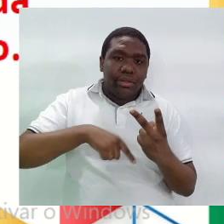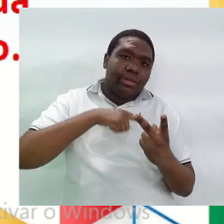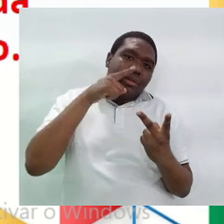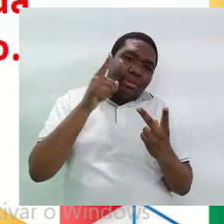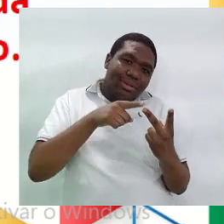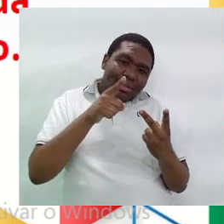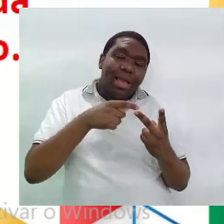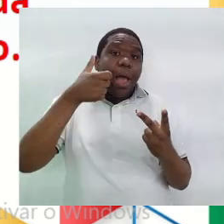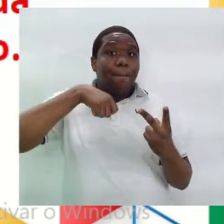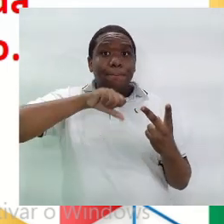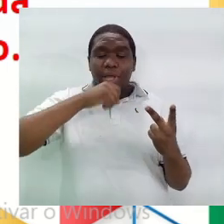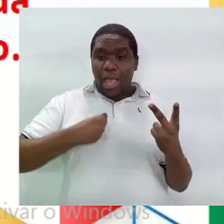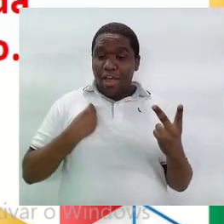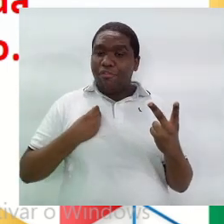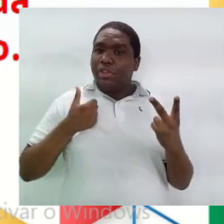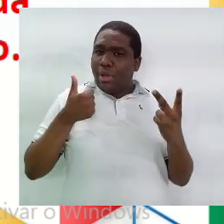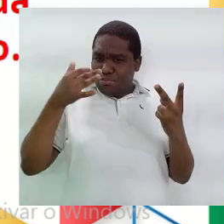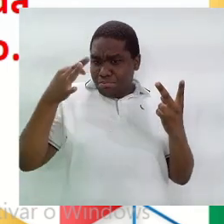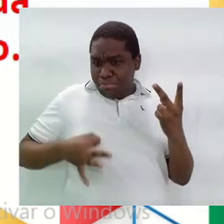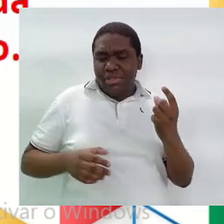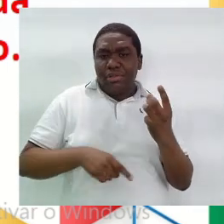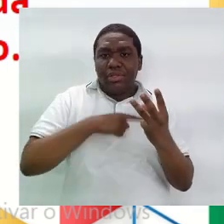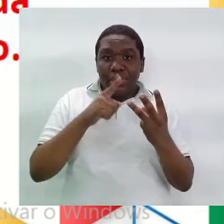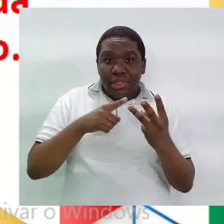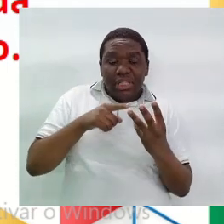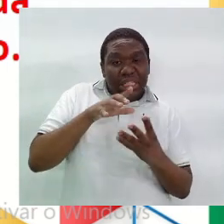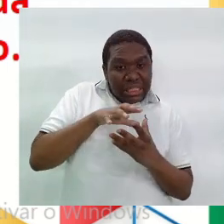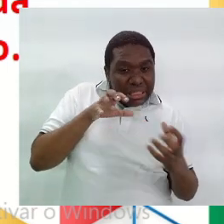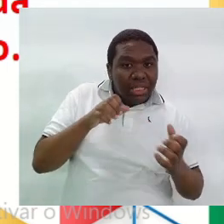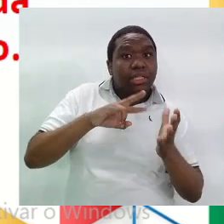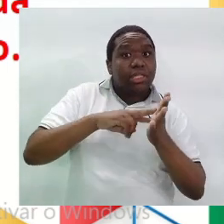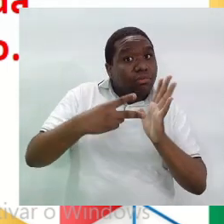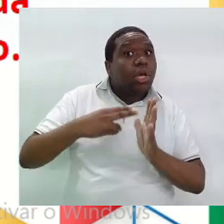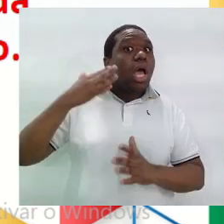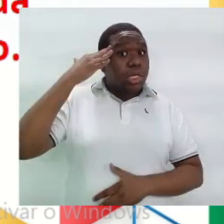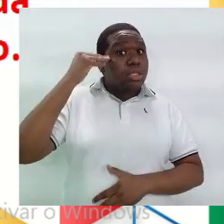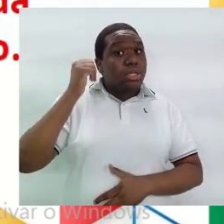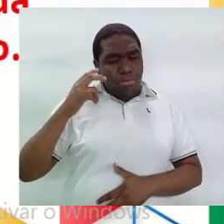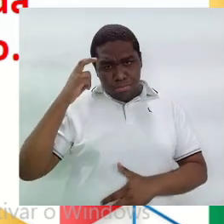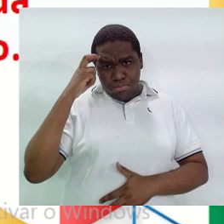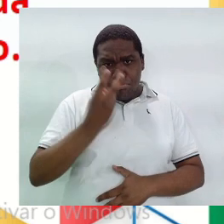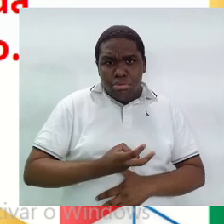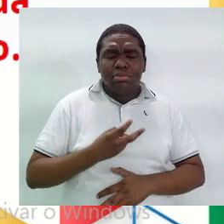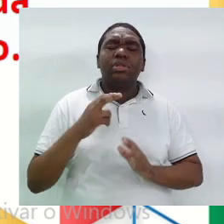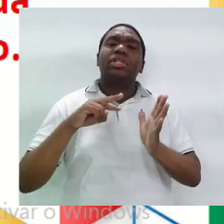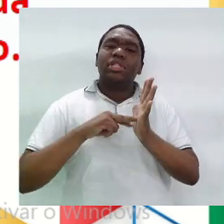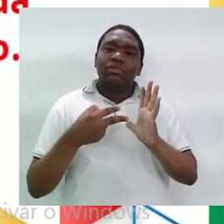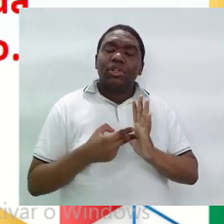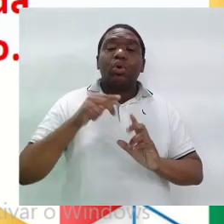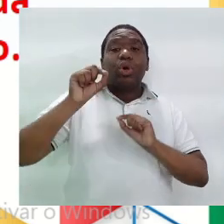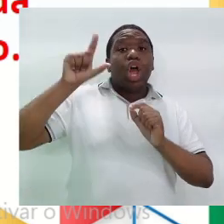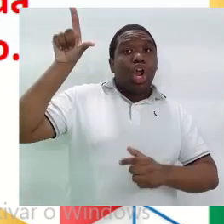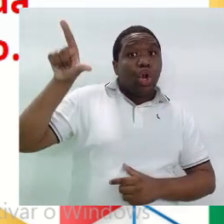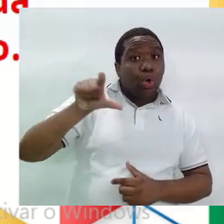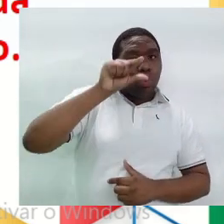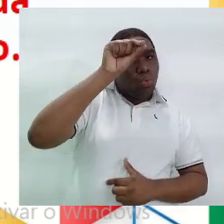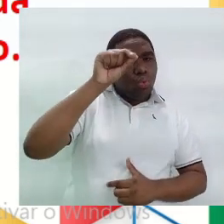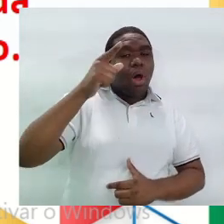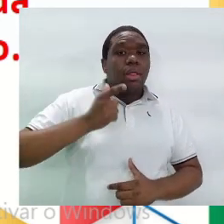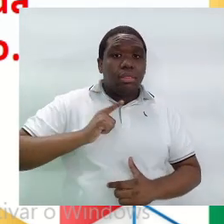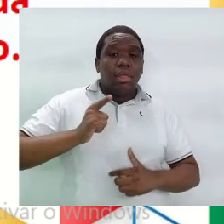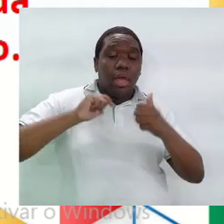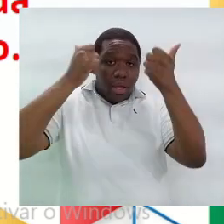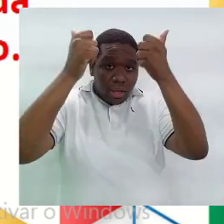a plenitude, e a anciã, a sabedoria, representada pela lua. Sua